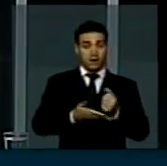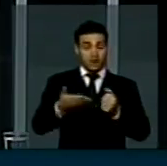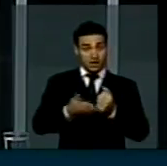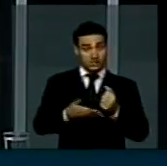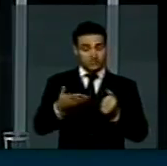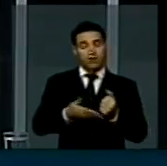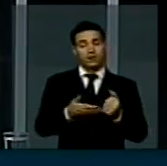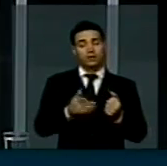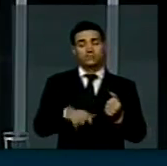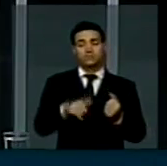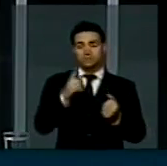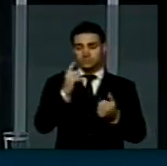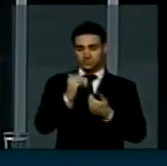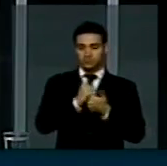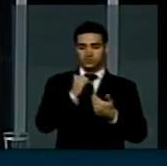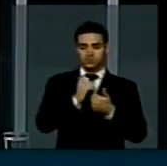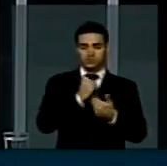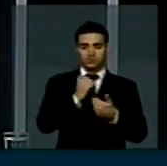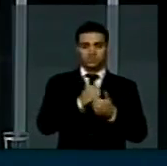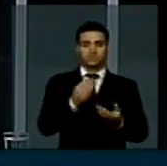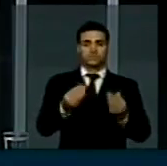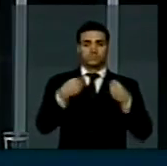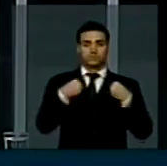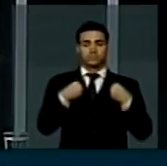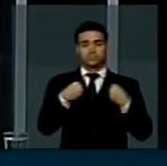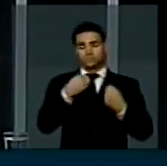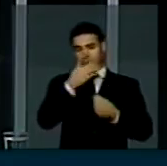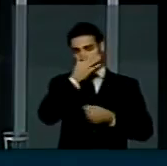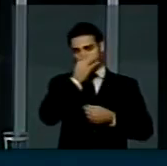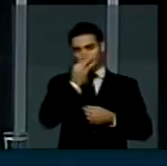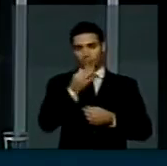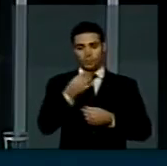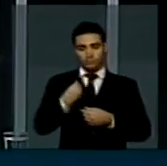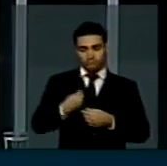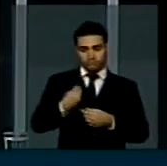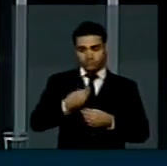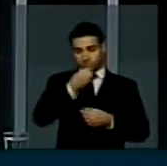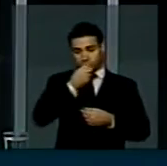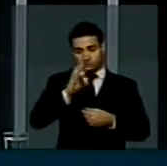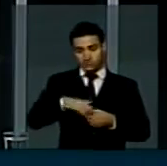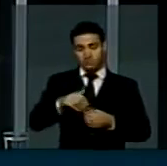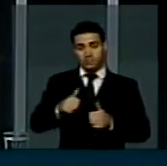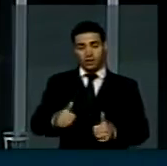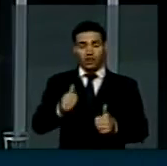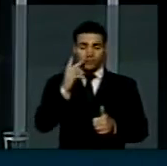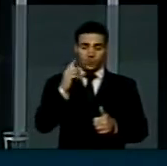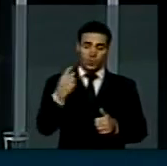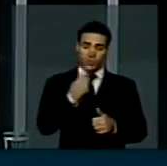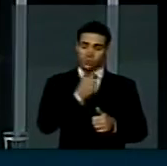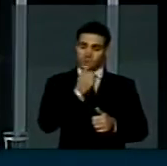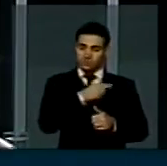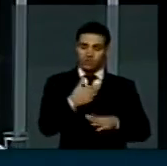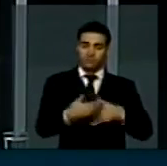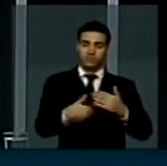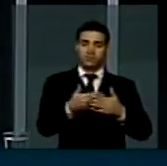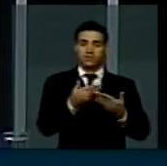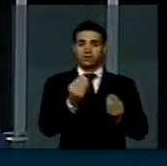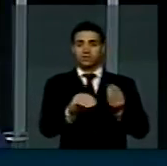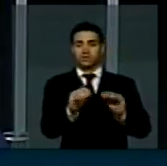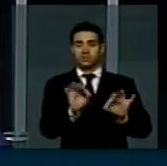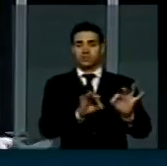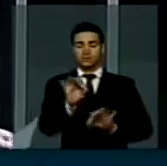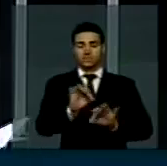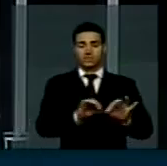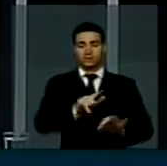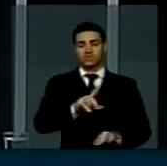nos orientaram, que deram a condição para que a gente pudesse avançar na elaboração da Lei de